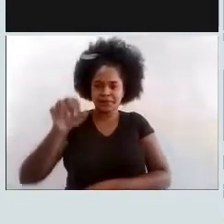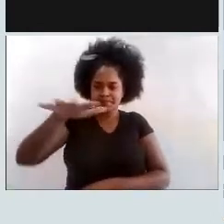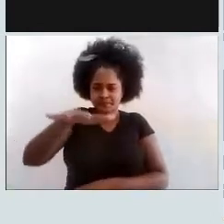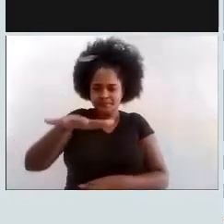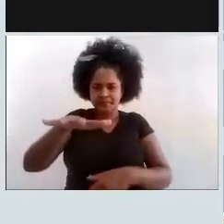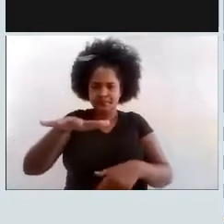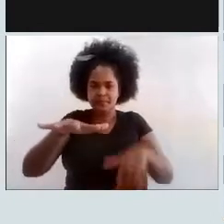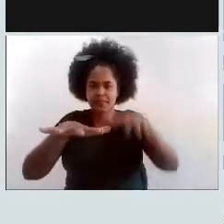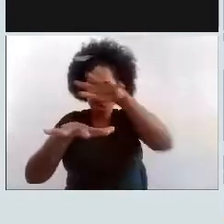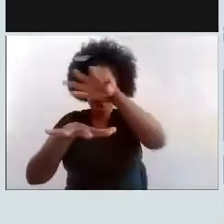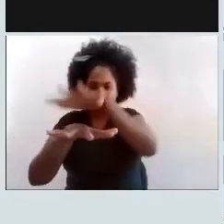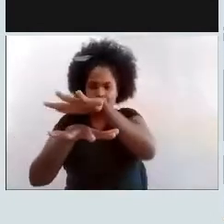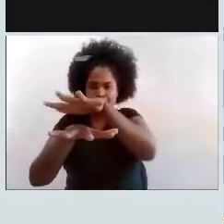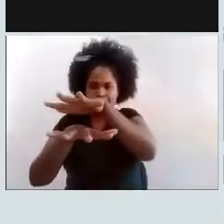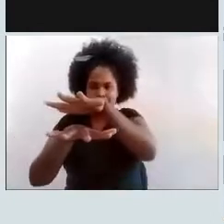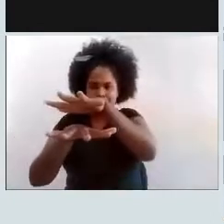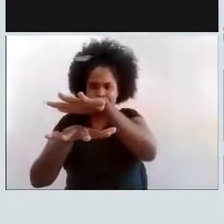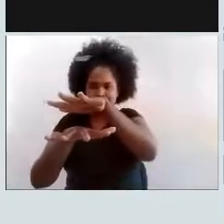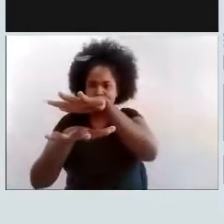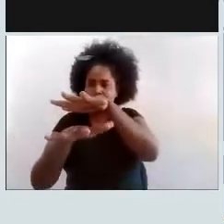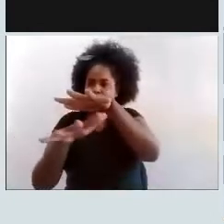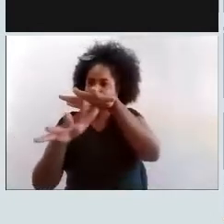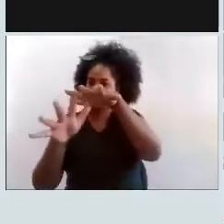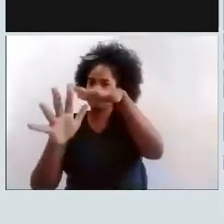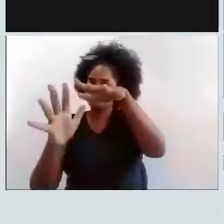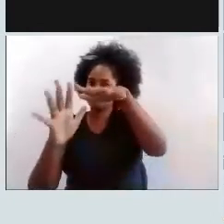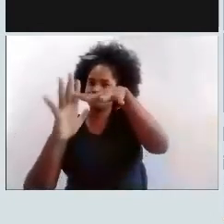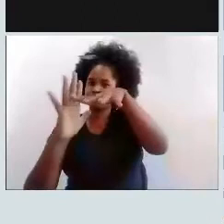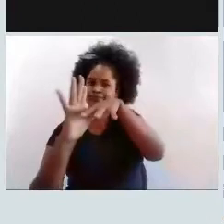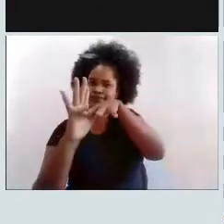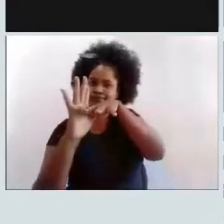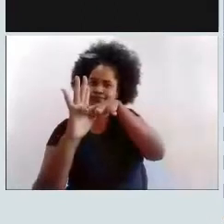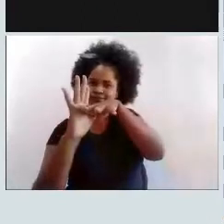coincidentes e concorrentes.